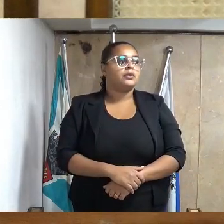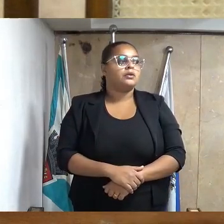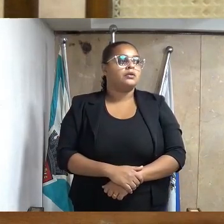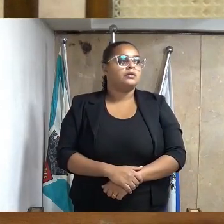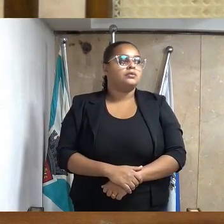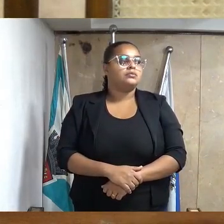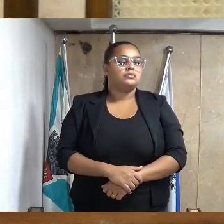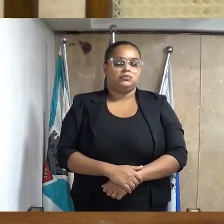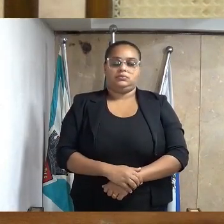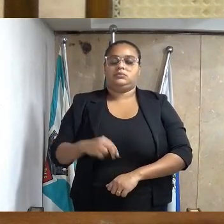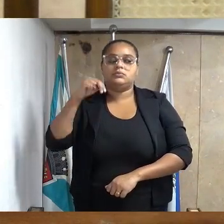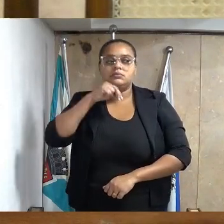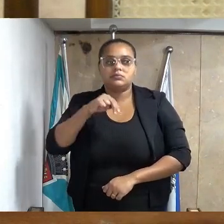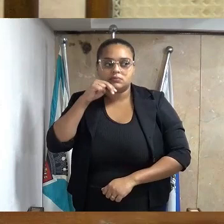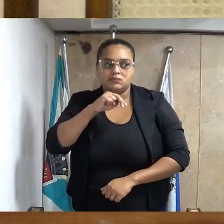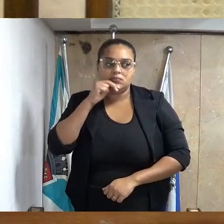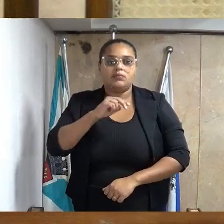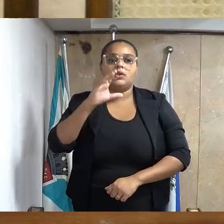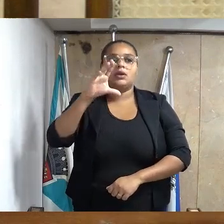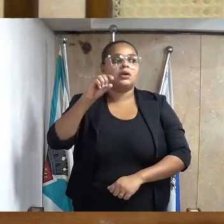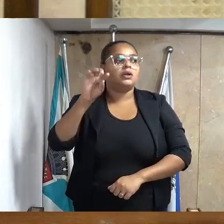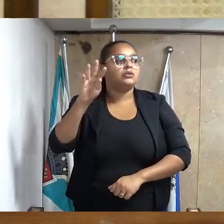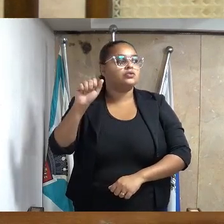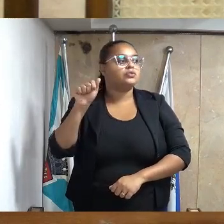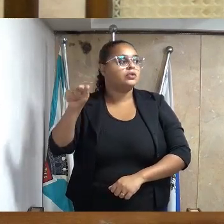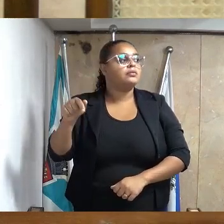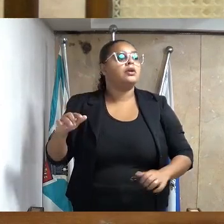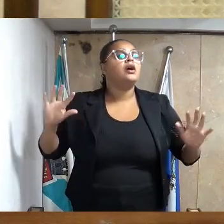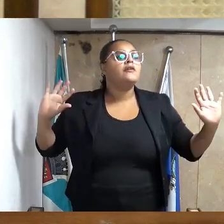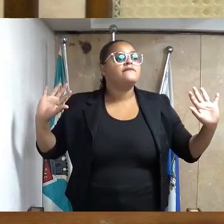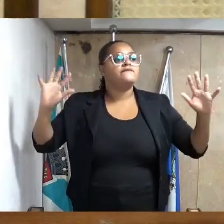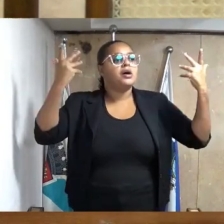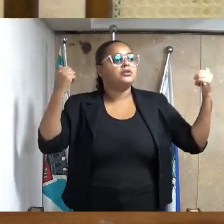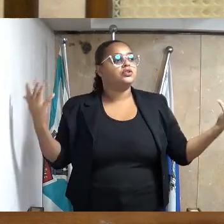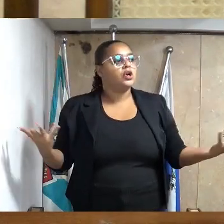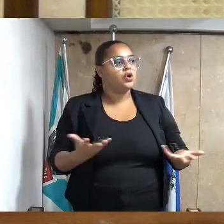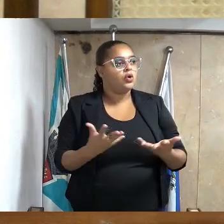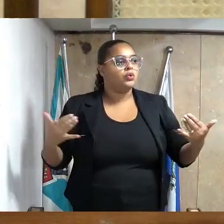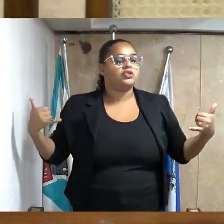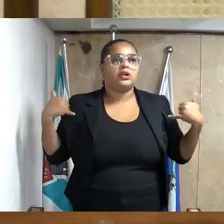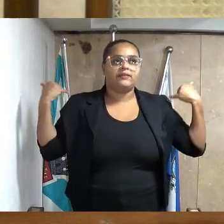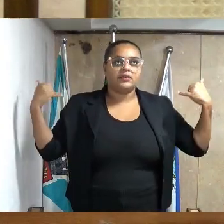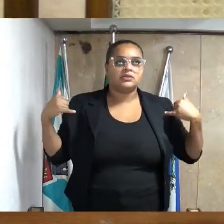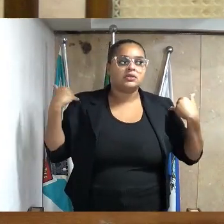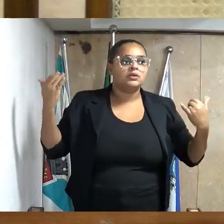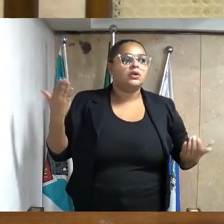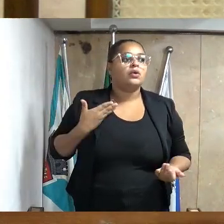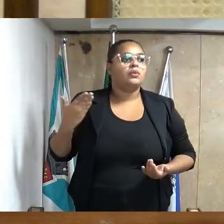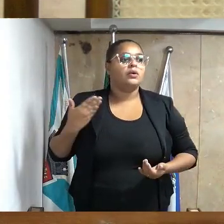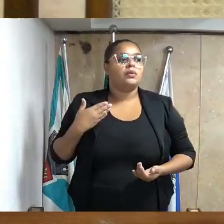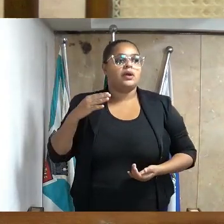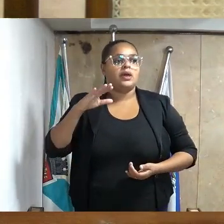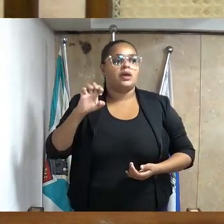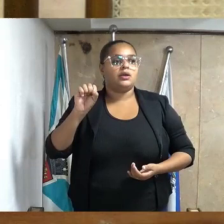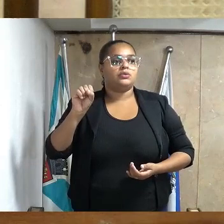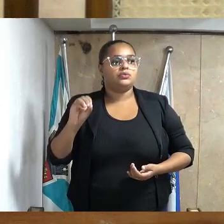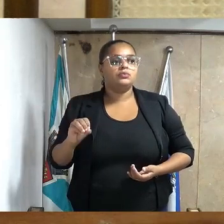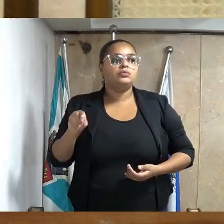neto do vereador Cláudio Tomás, que está aniversariando hoje, nosso querido Enzo,